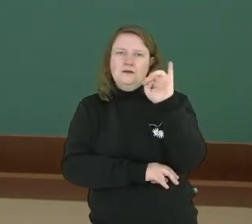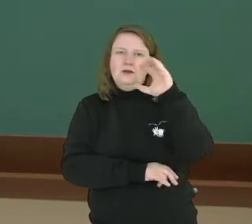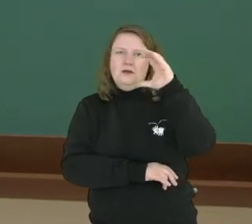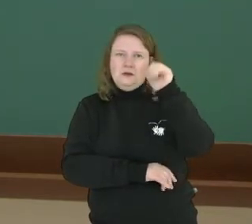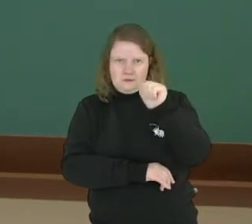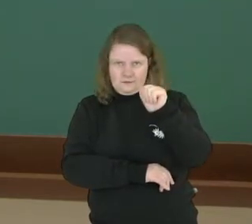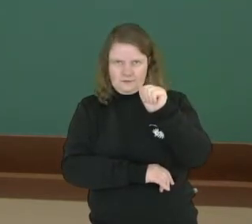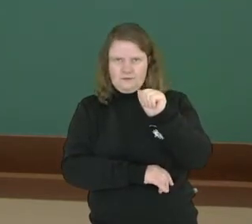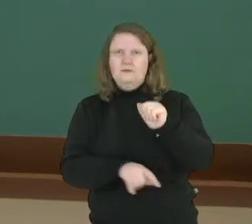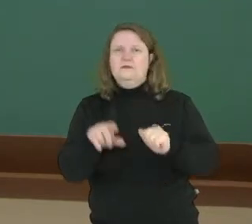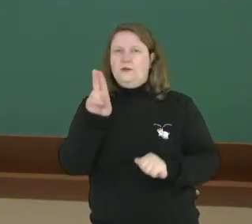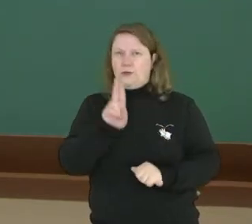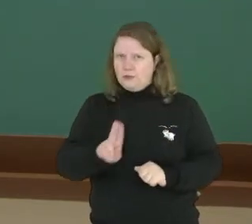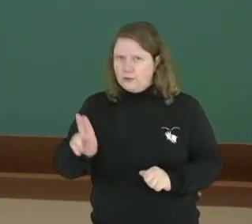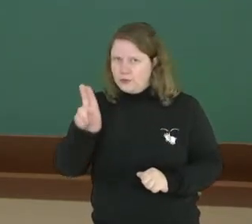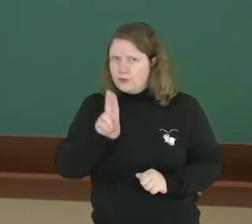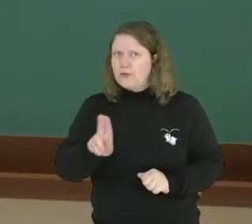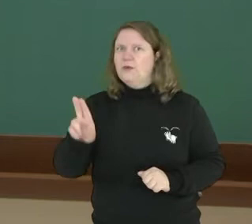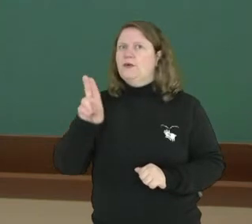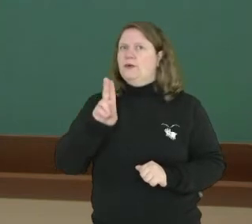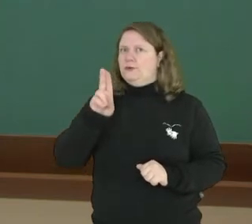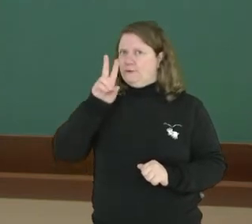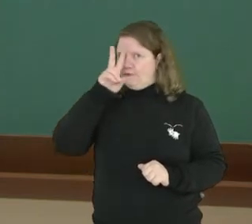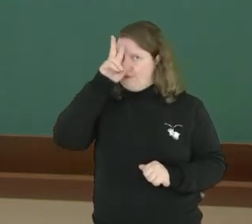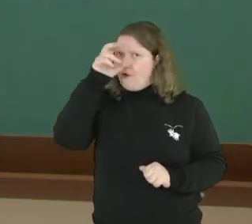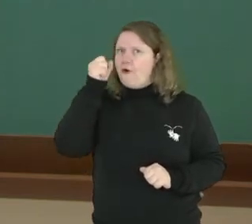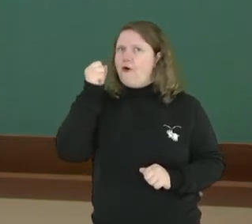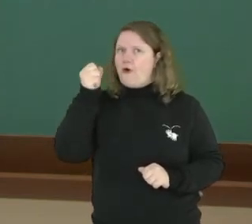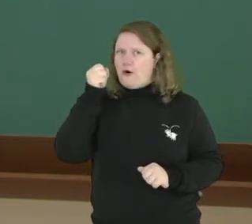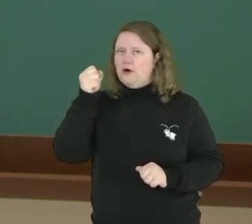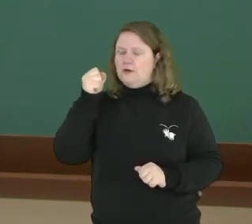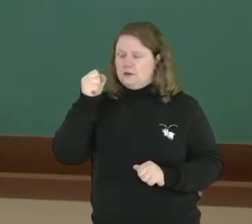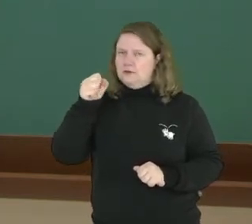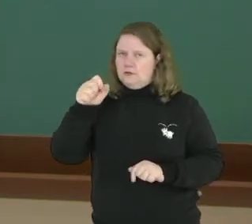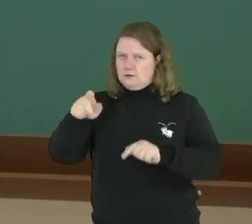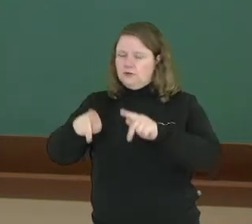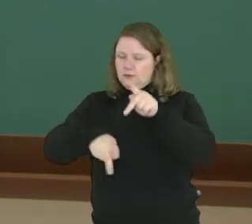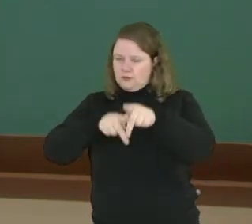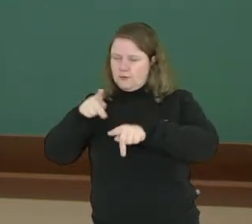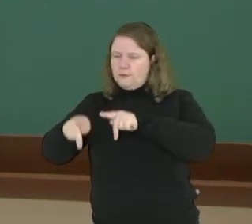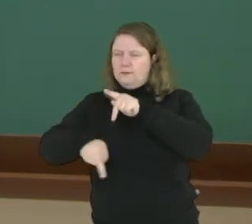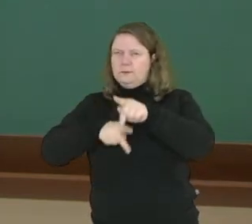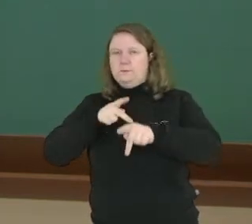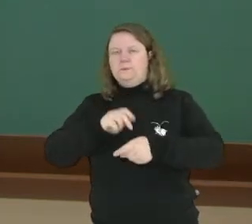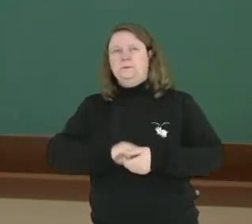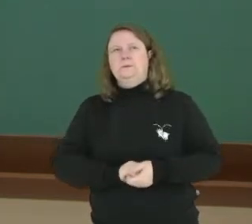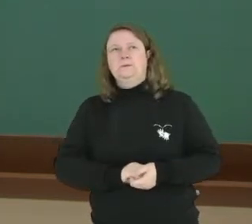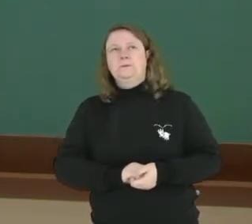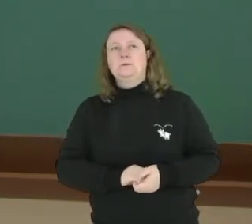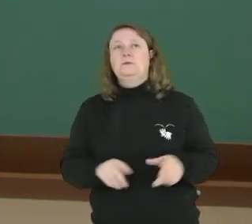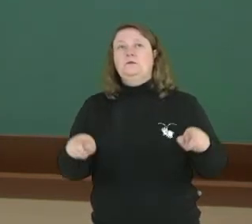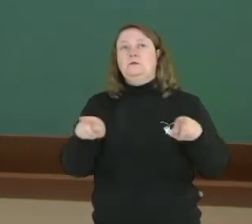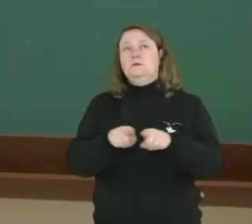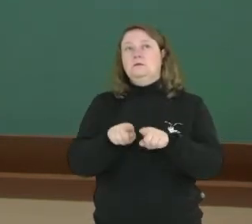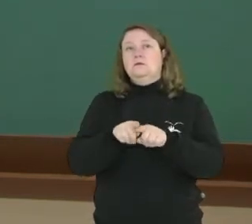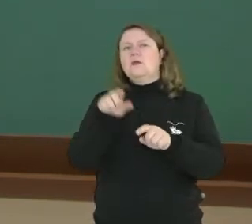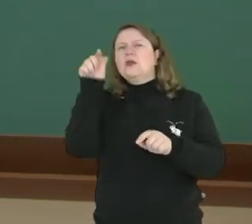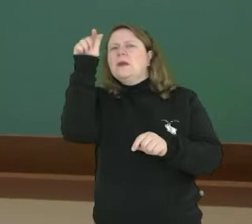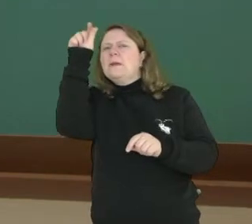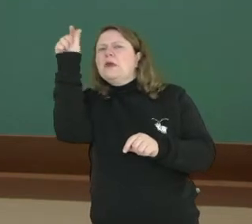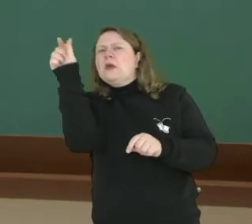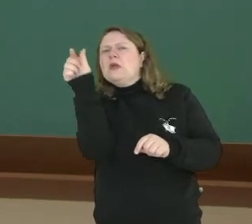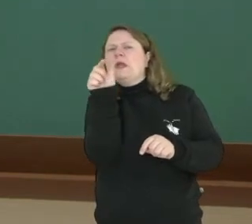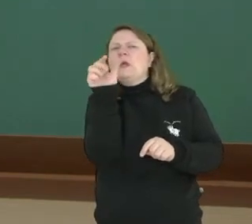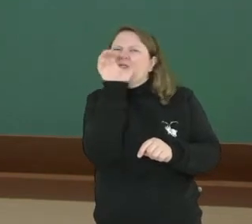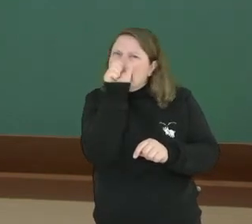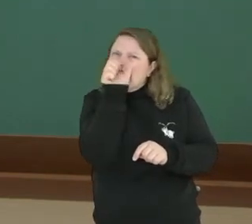uso bastante intenso pela sociedade, mas já falaremos a respeito. E bem na porção norte aqui nós temos um pedaço pequenininho, mas que está presente